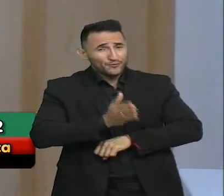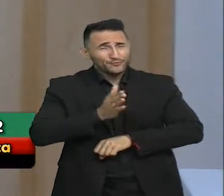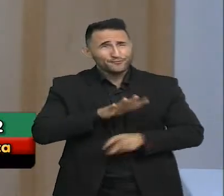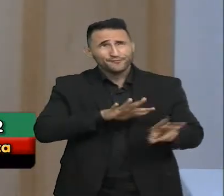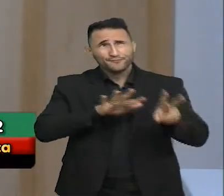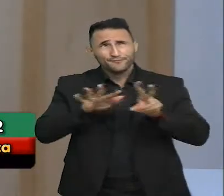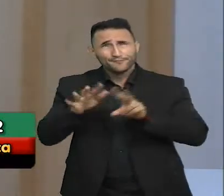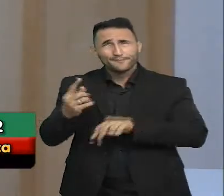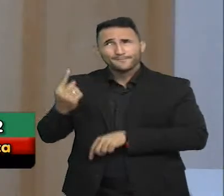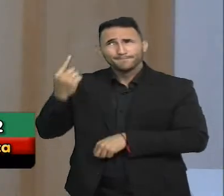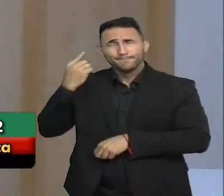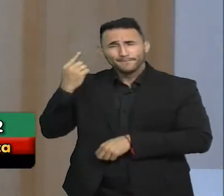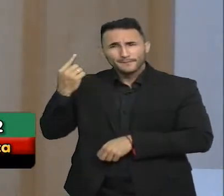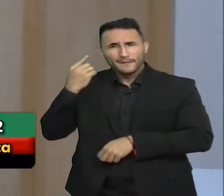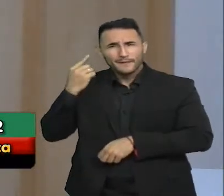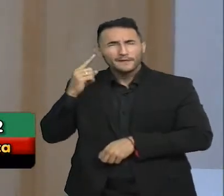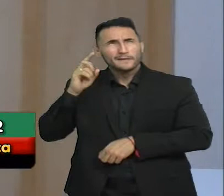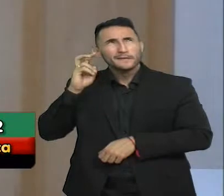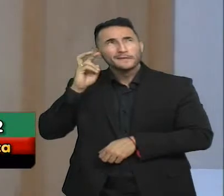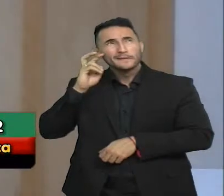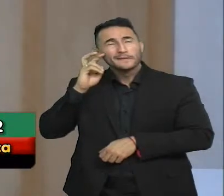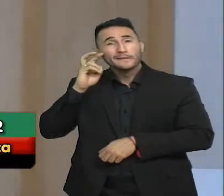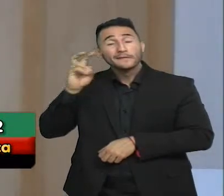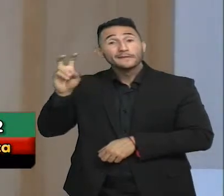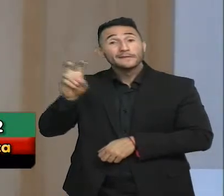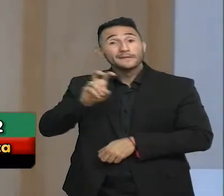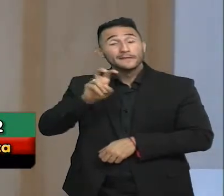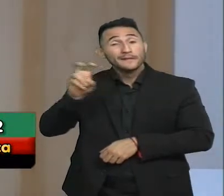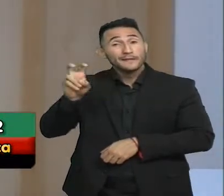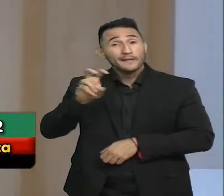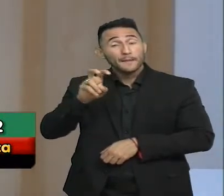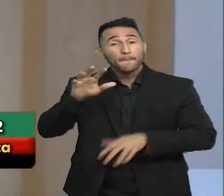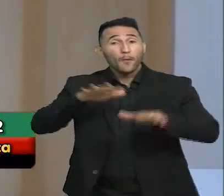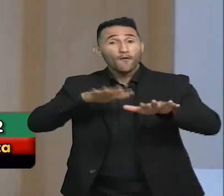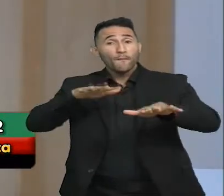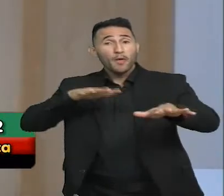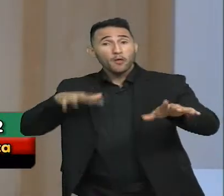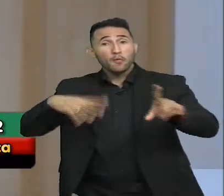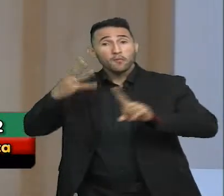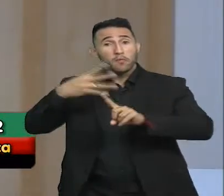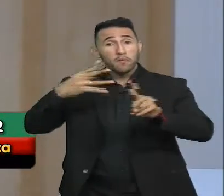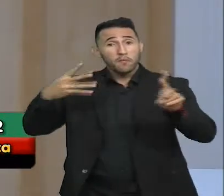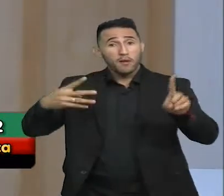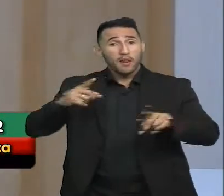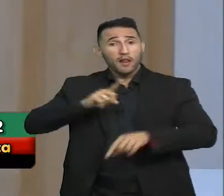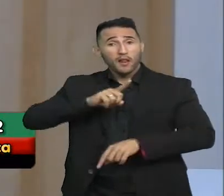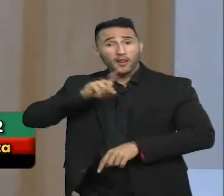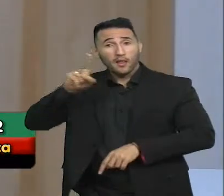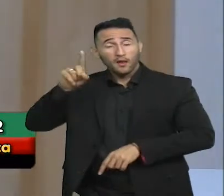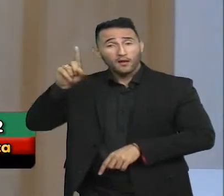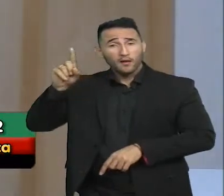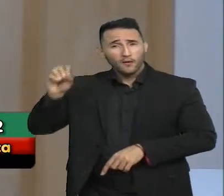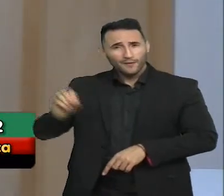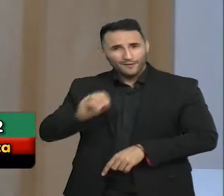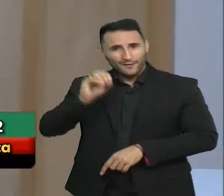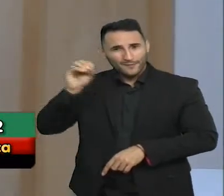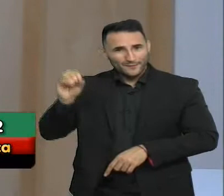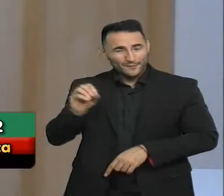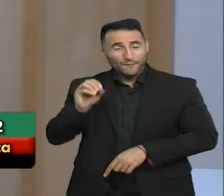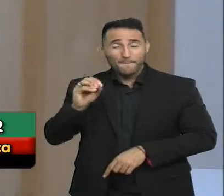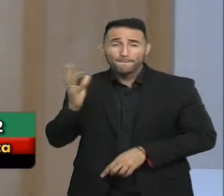final de semana da 5ª Parada LGBTQIAP+, da cidade de Osasco. Ela